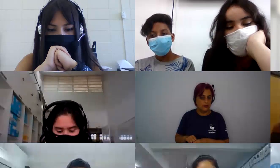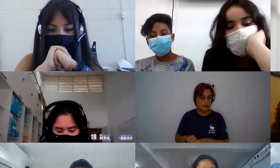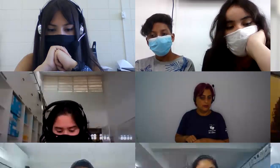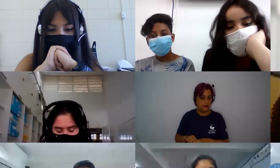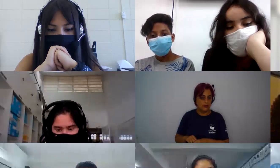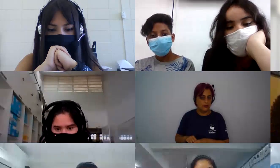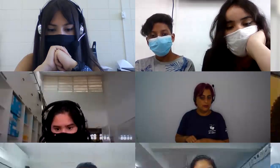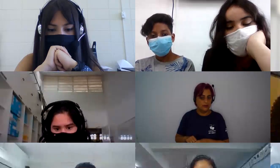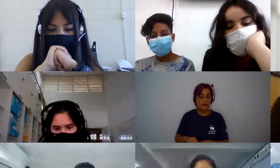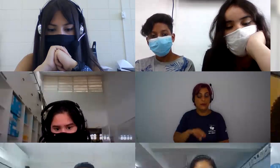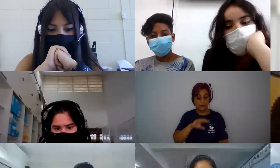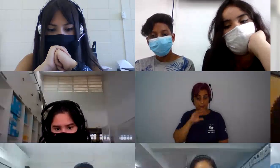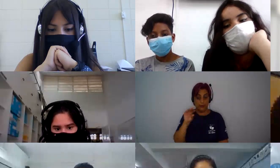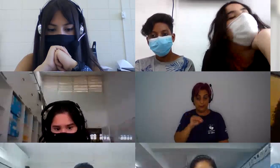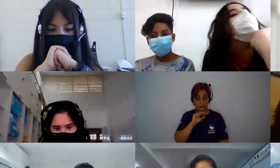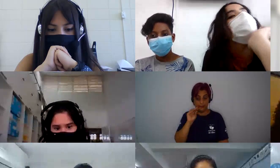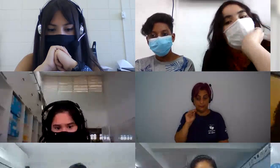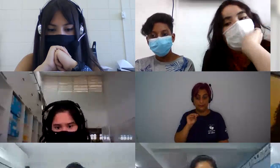Solta o microfone.